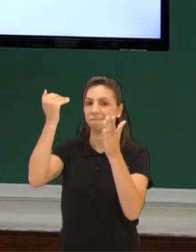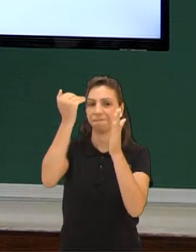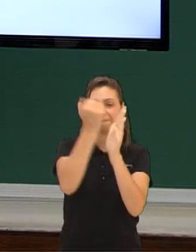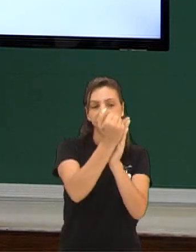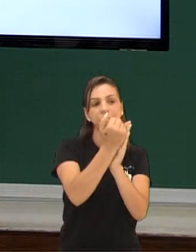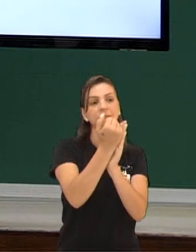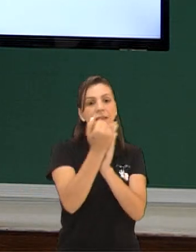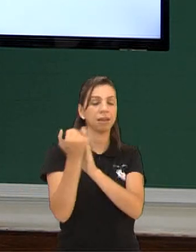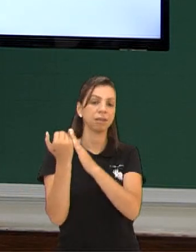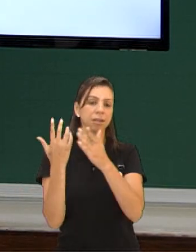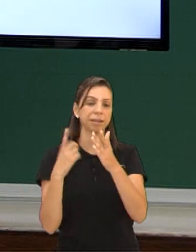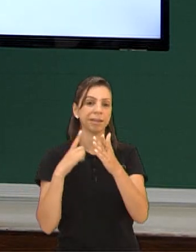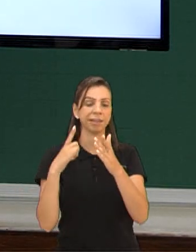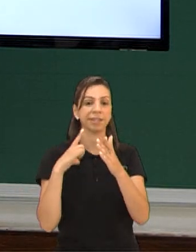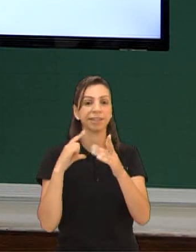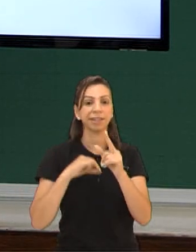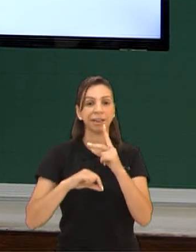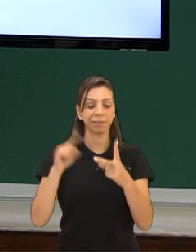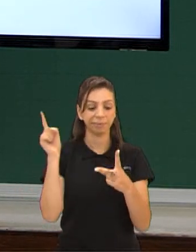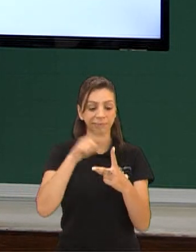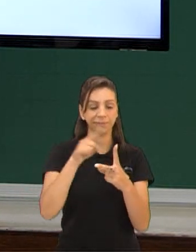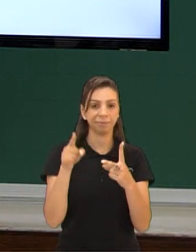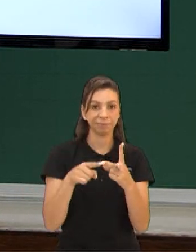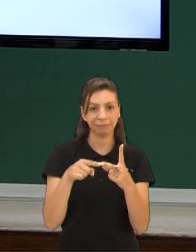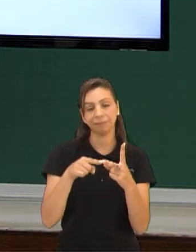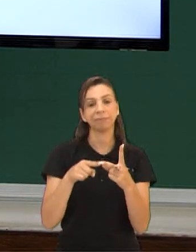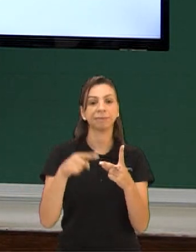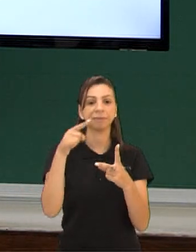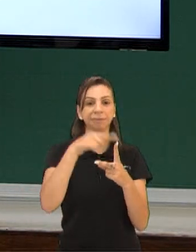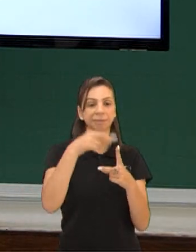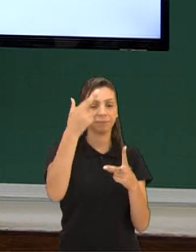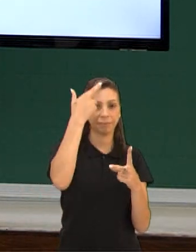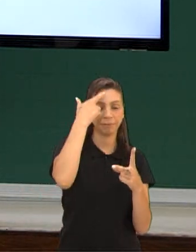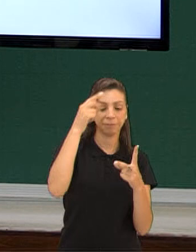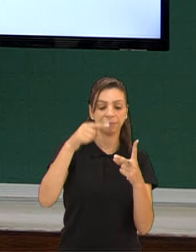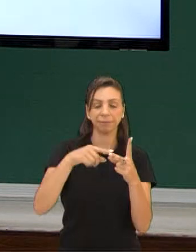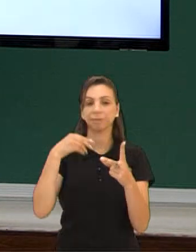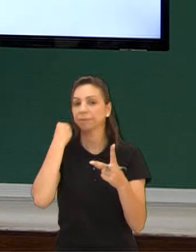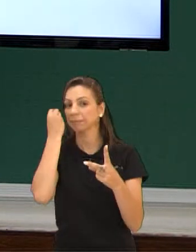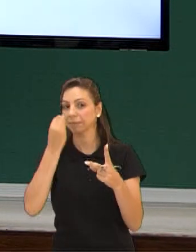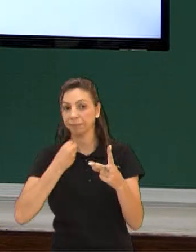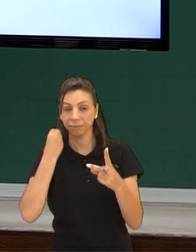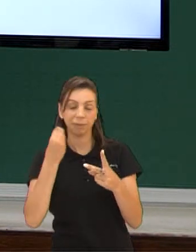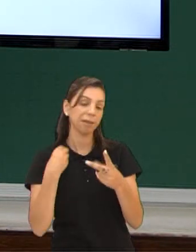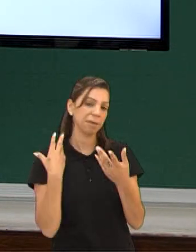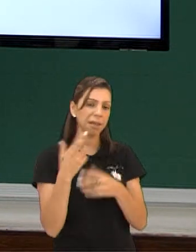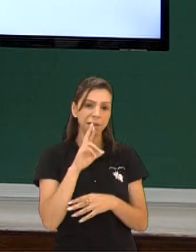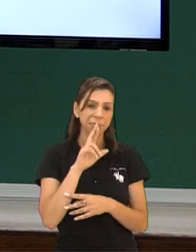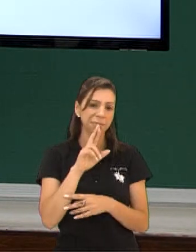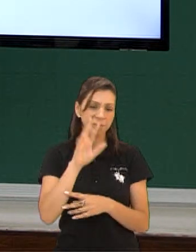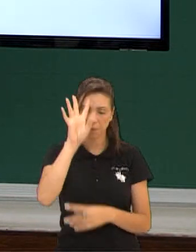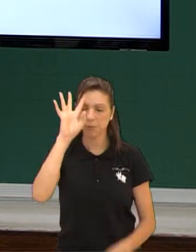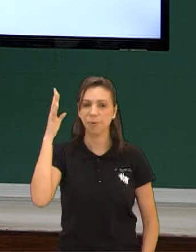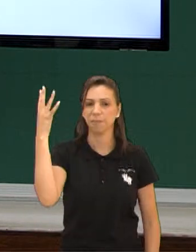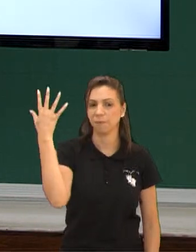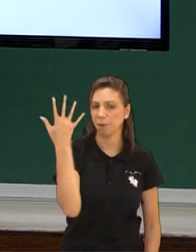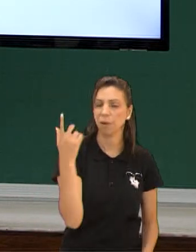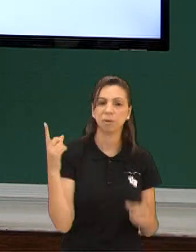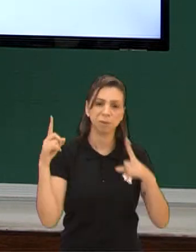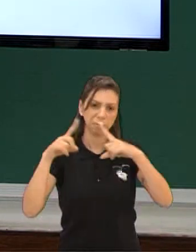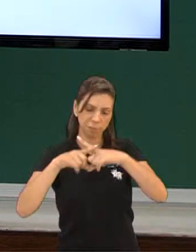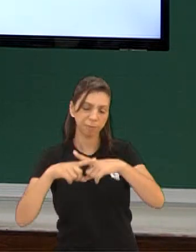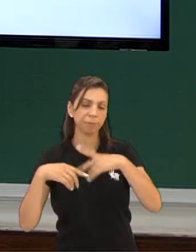essa dicotomia entre racionalistas e empiristas, mostrando meio que uma resolução dessa questão. Como isso